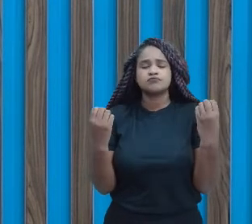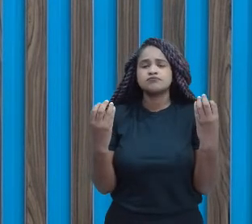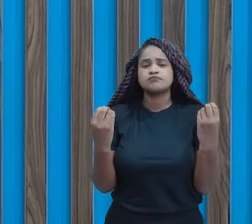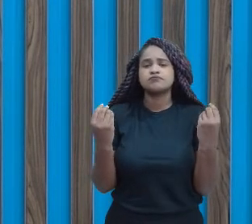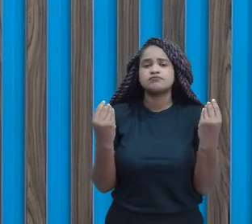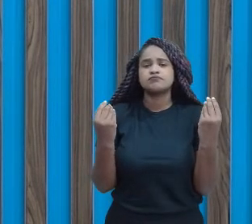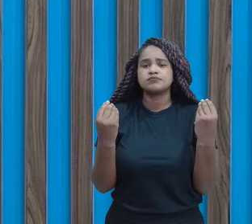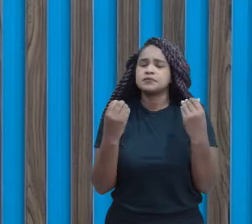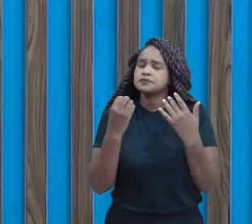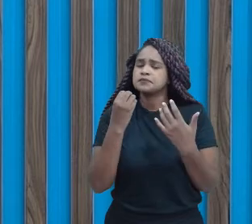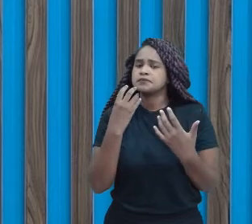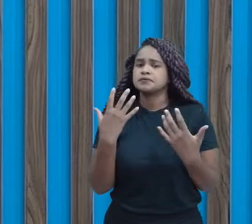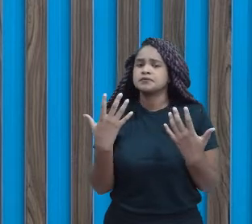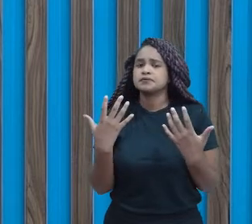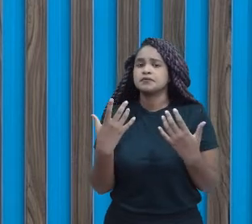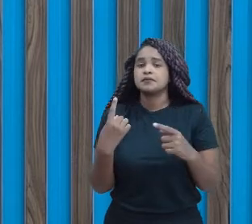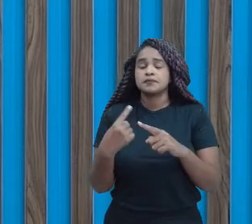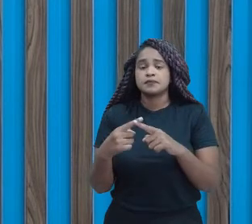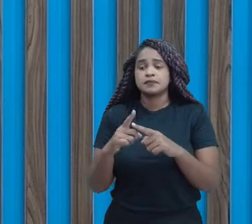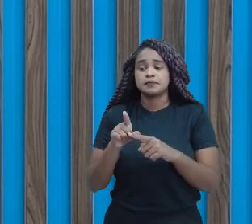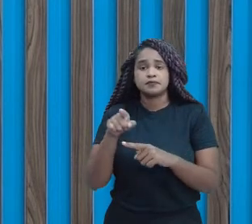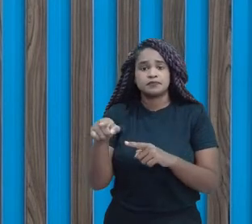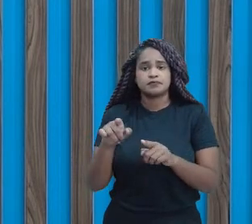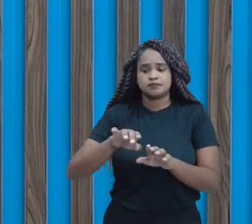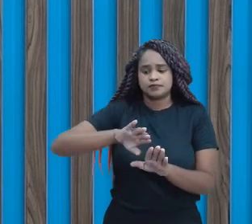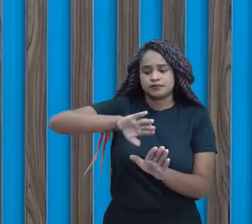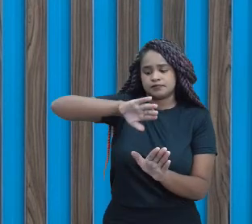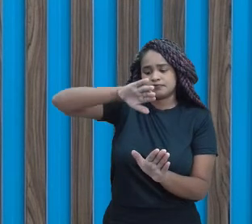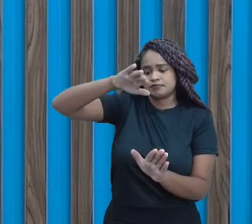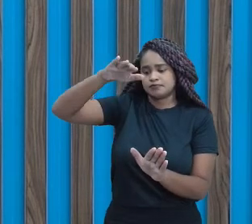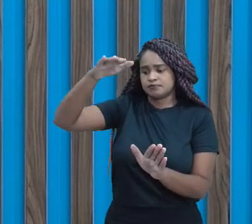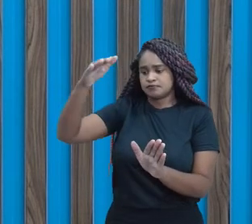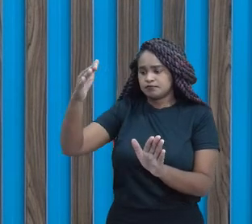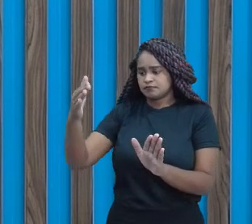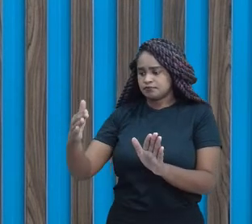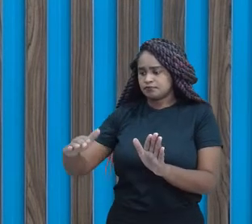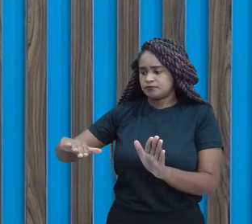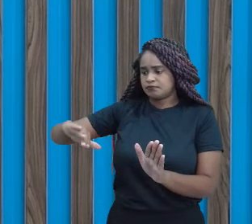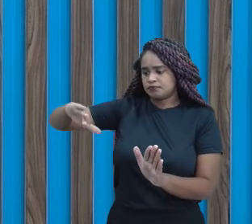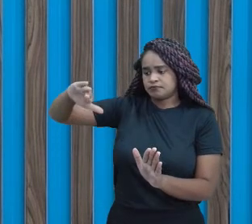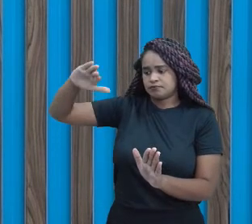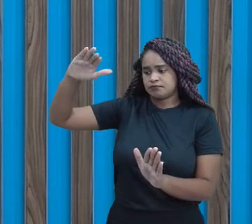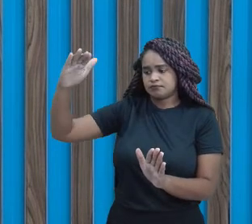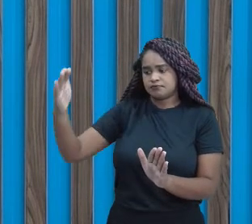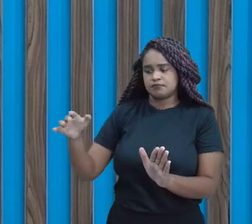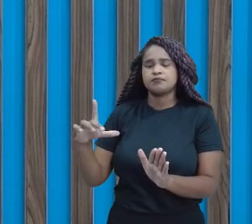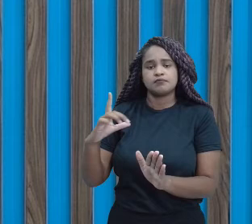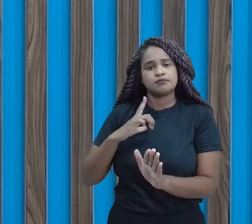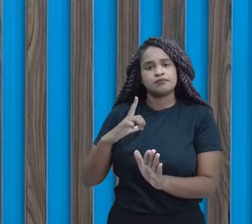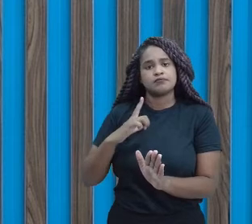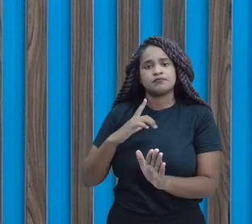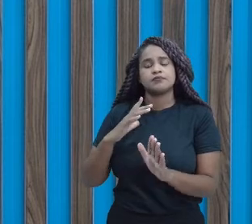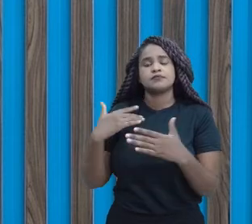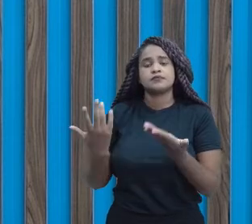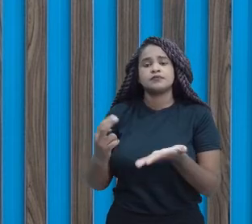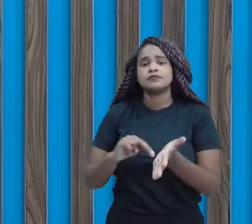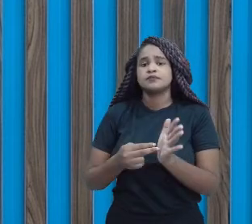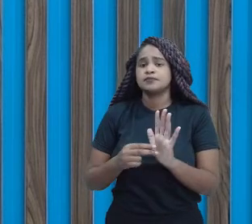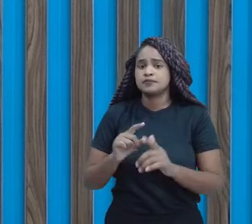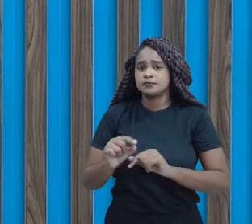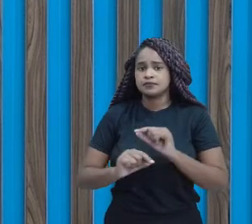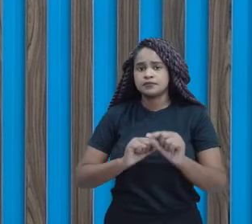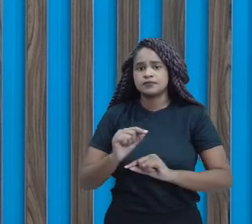uma região ali de relevo, né? Eu não digo um pouco mais montanhoso, mas o que é que quer dizer aí essa